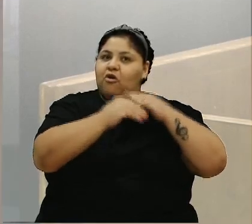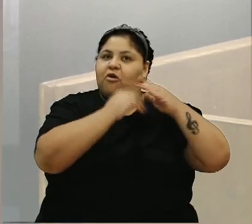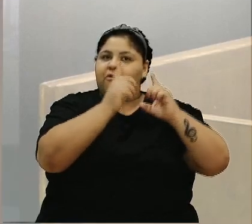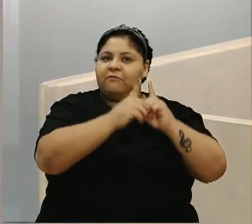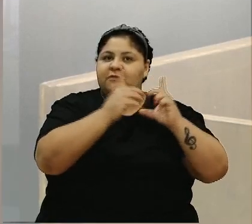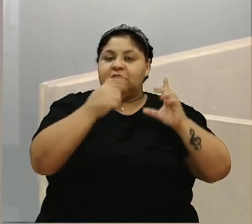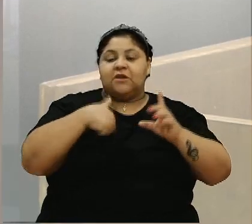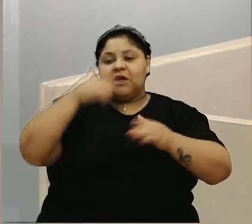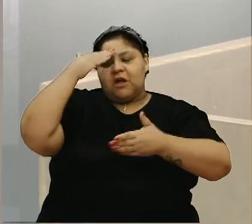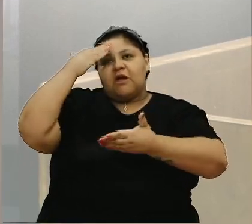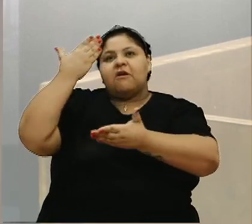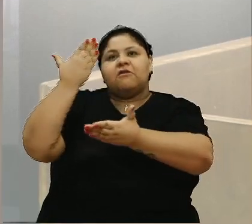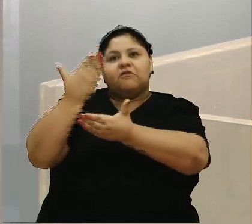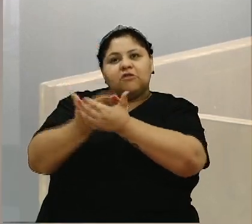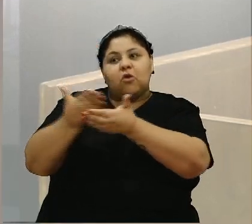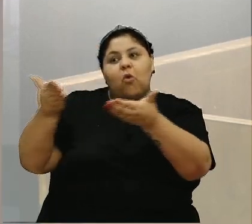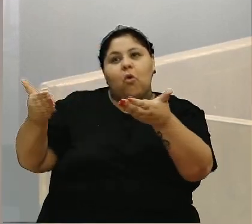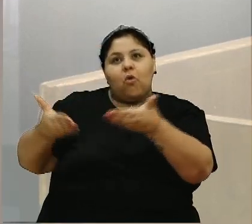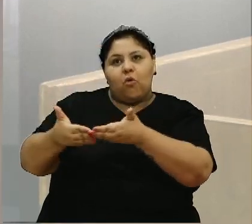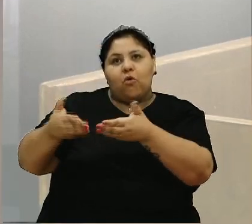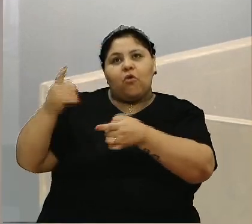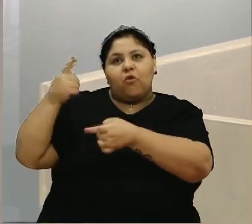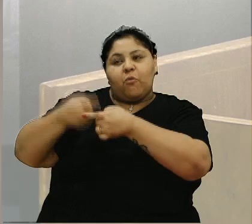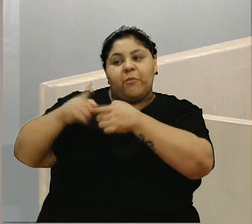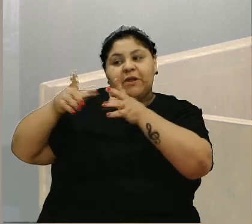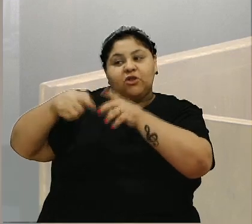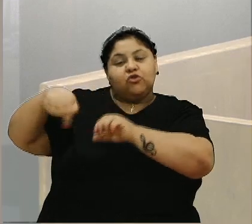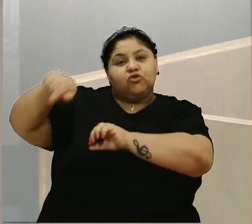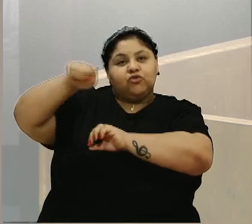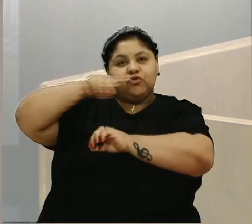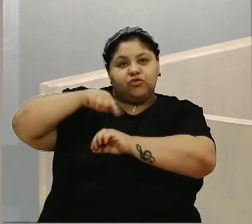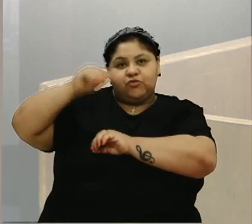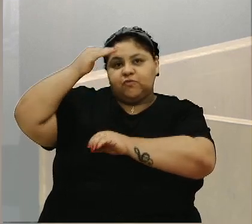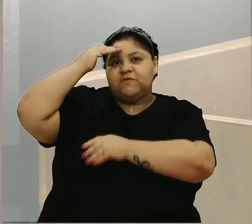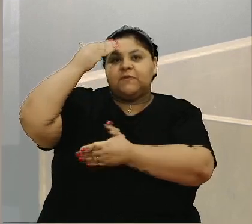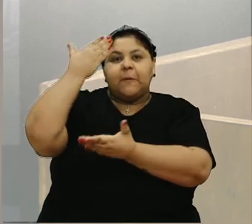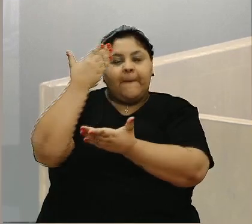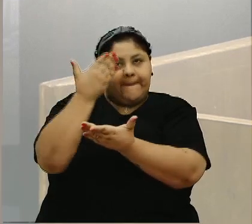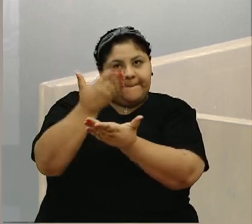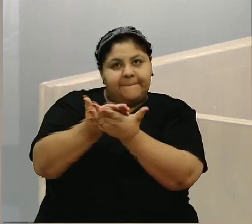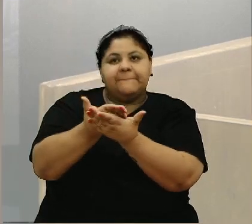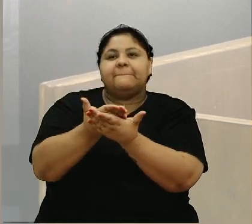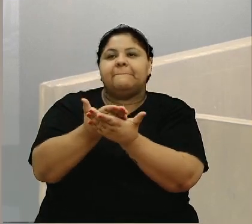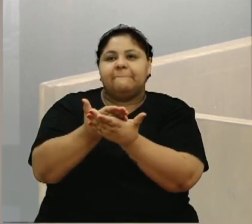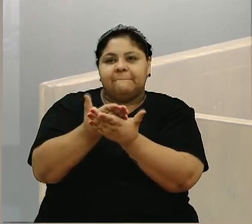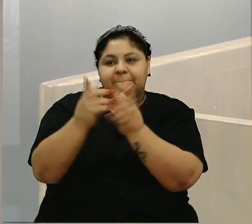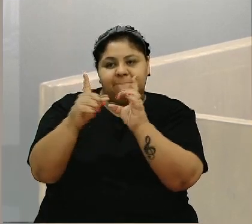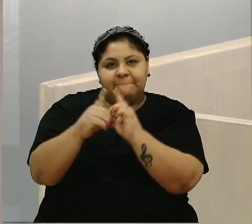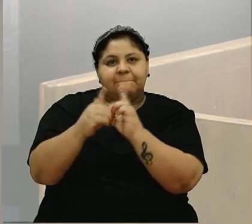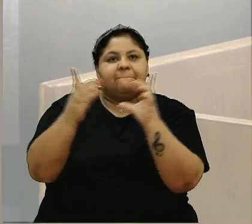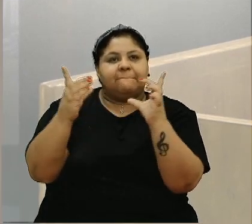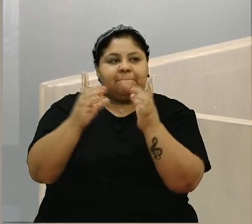democracia. E eu acredito que se estamos aqui é porque todos nós acreditamos